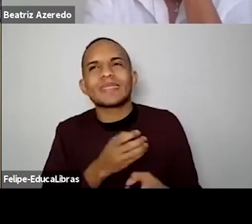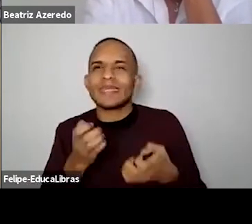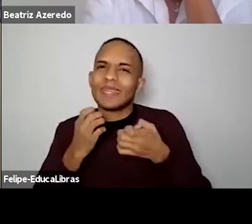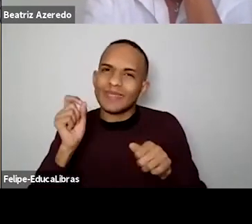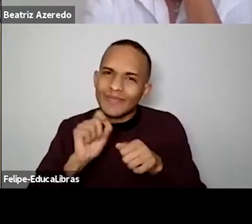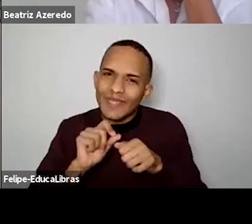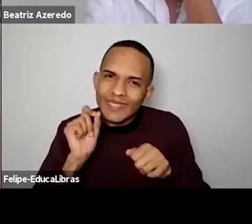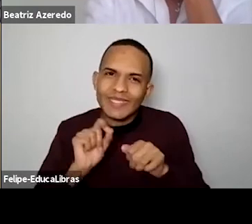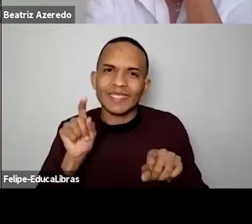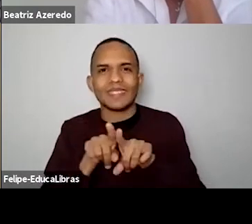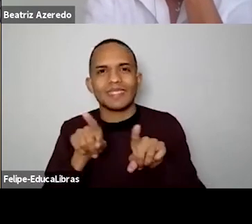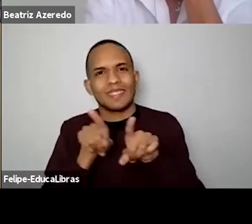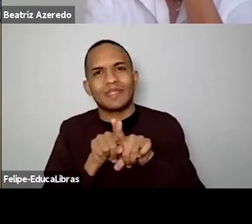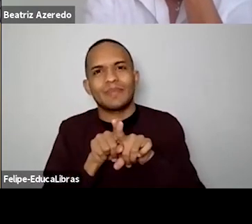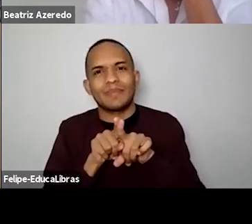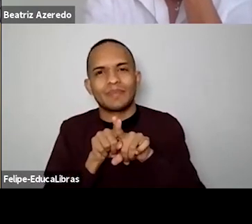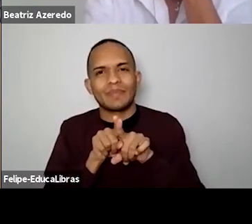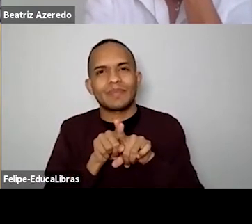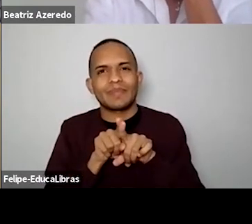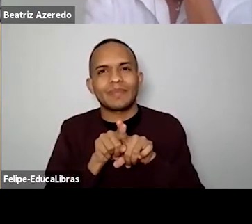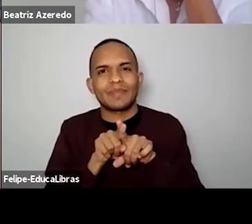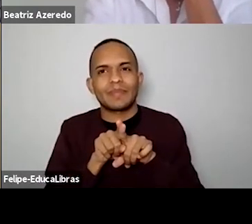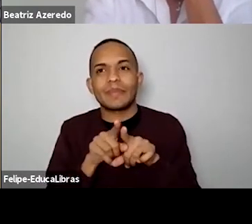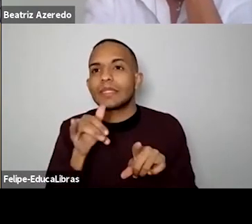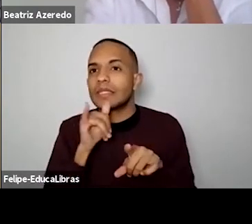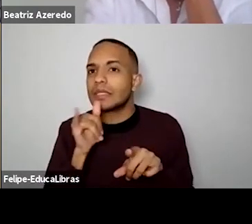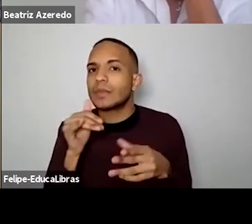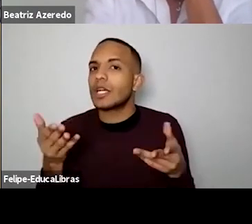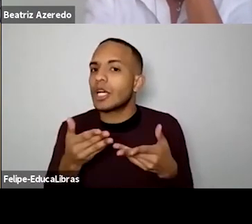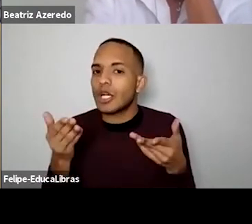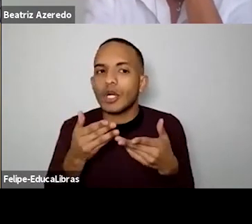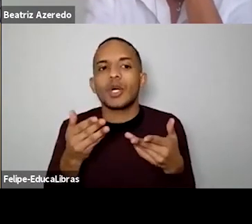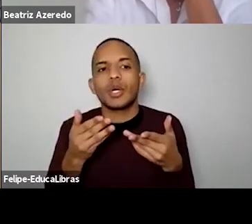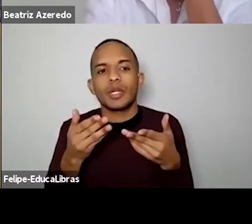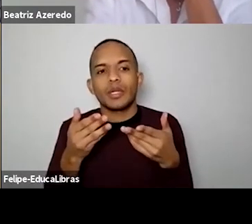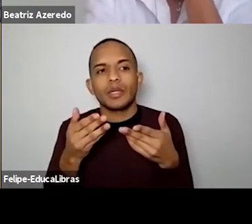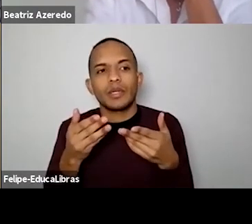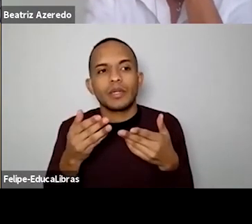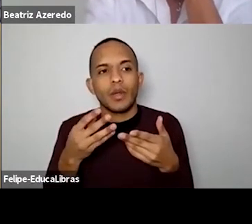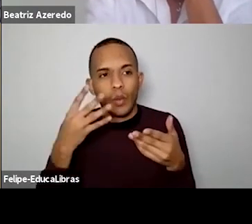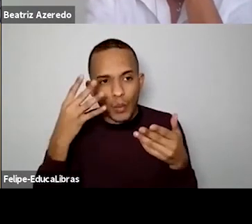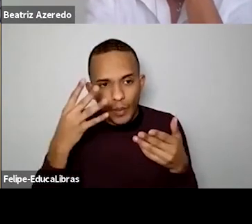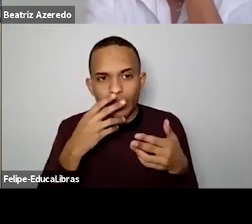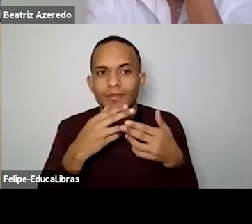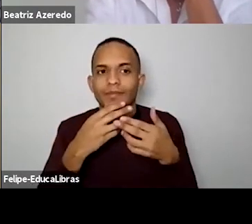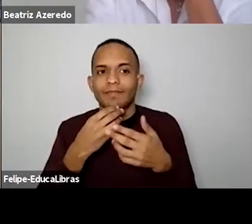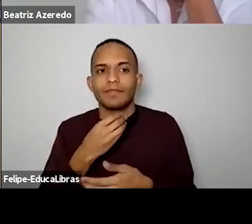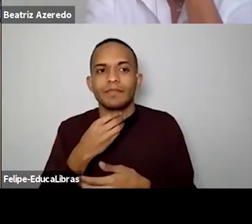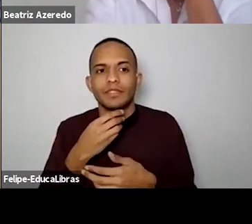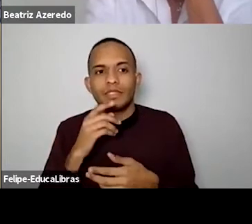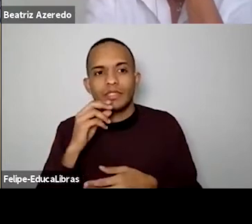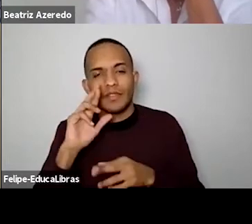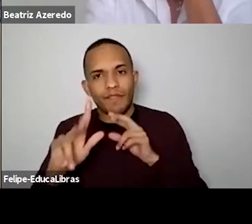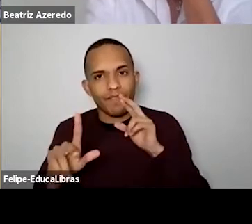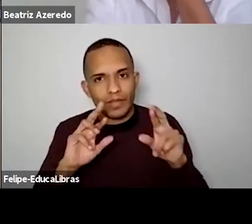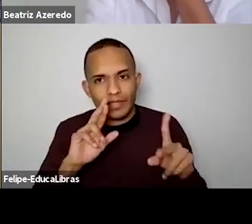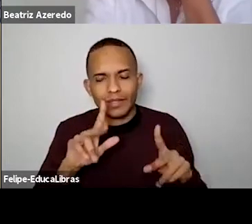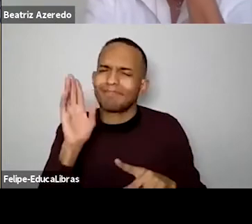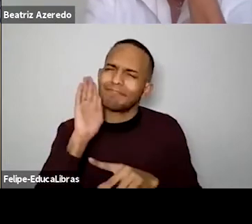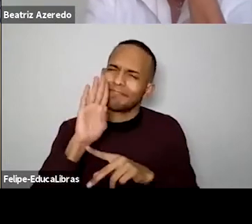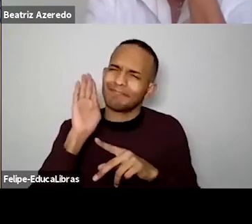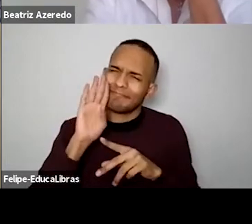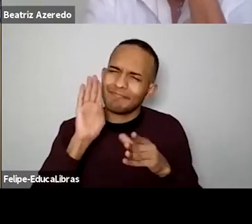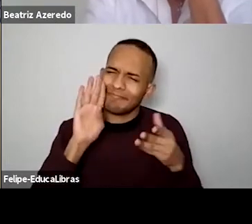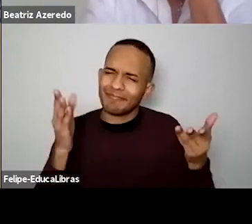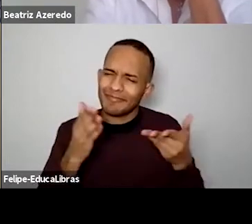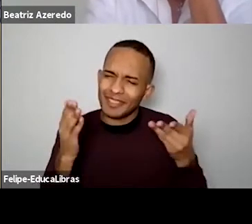daí, olhando as cinco diretrizes, a gente acaba passando por quatro delas. Né? Então, isso foi muito bacana através